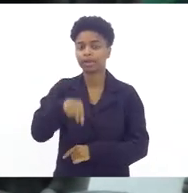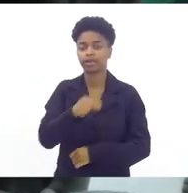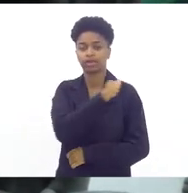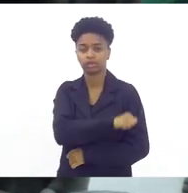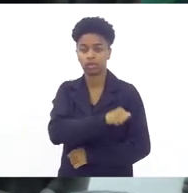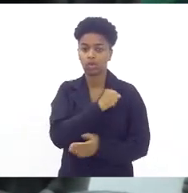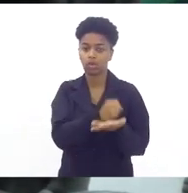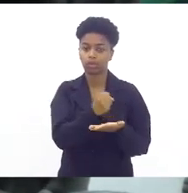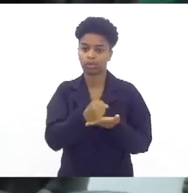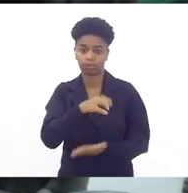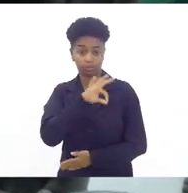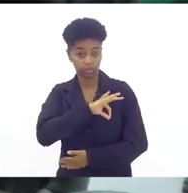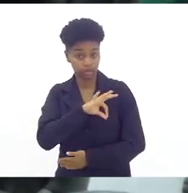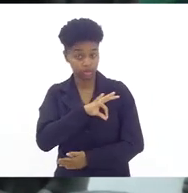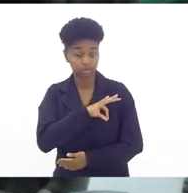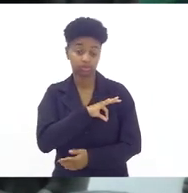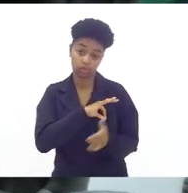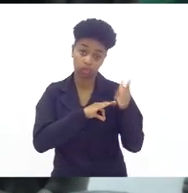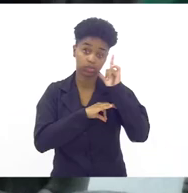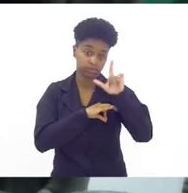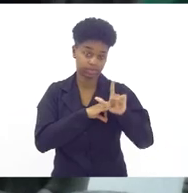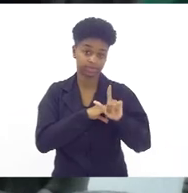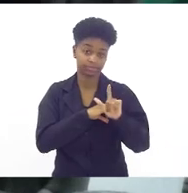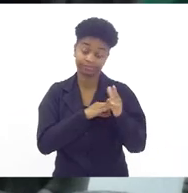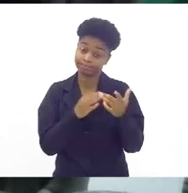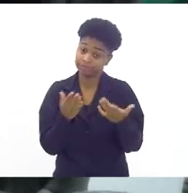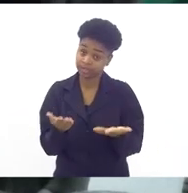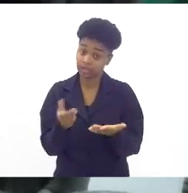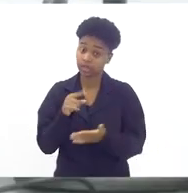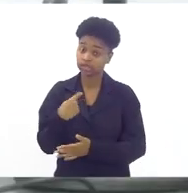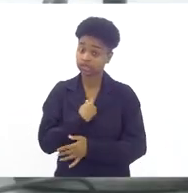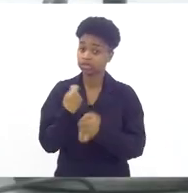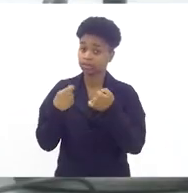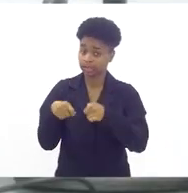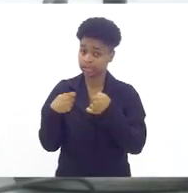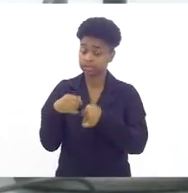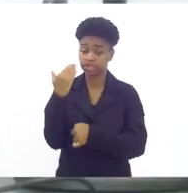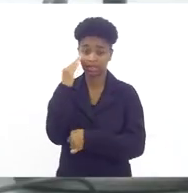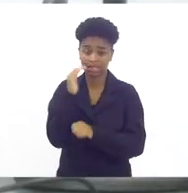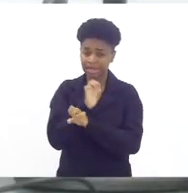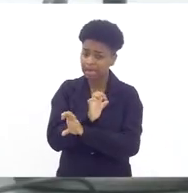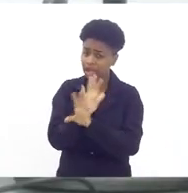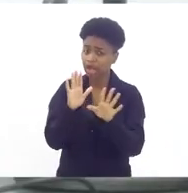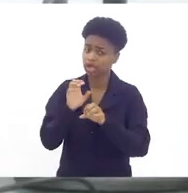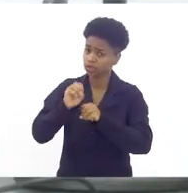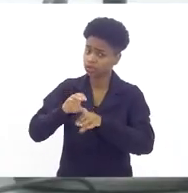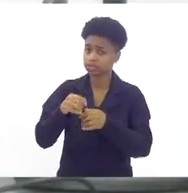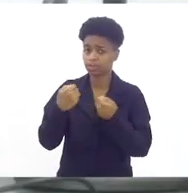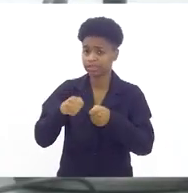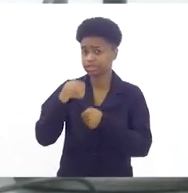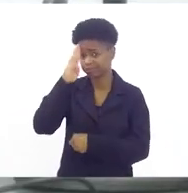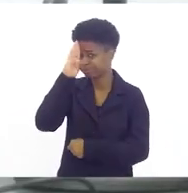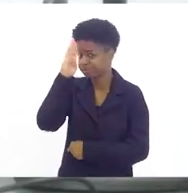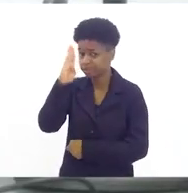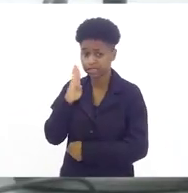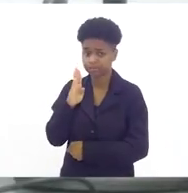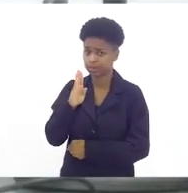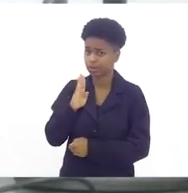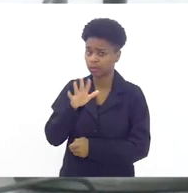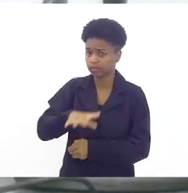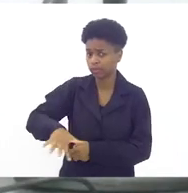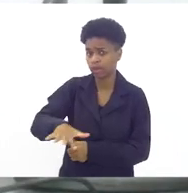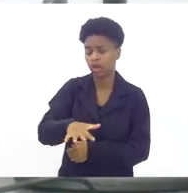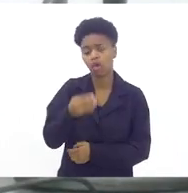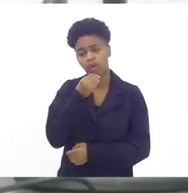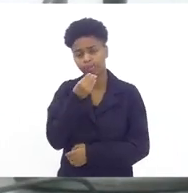policiais né e a gente precisa ter a clareza de que a educação tem que vir em primeiro lugar né Lógico que todos nós